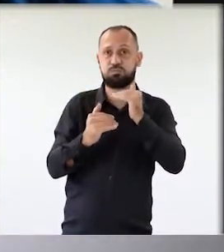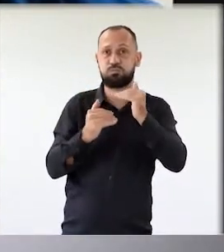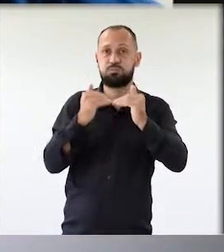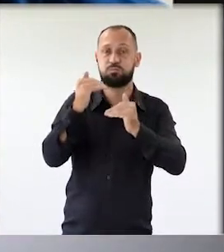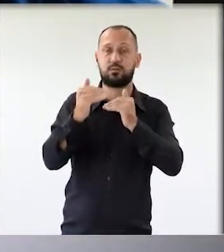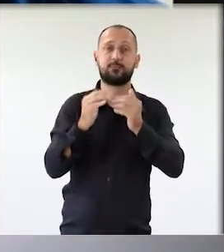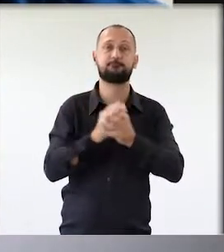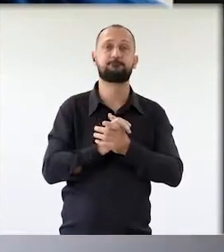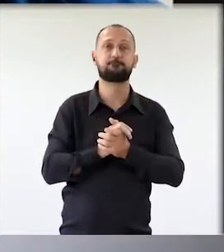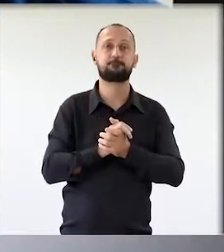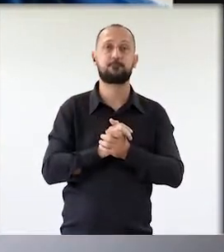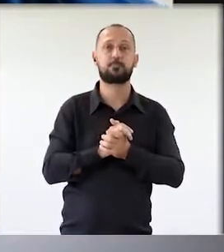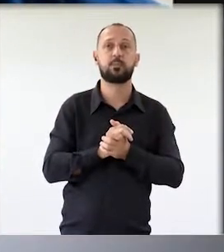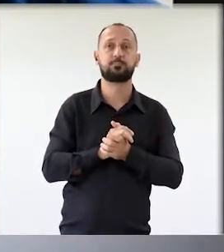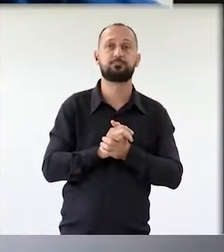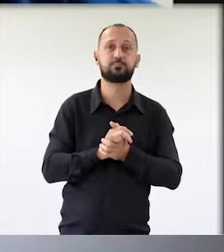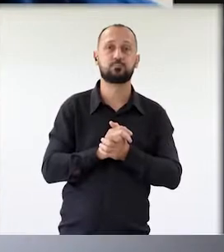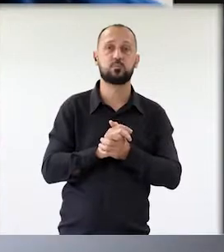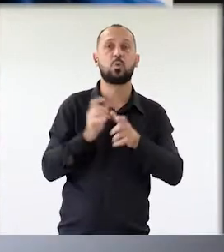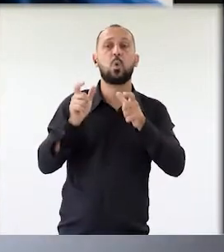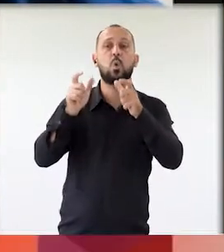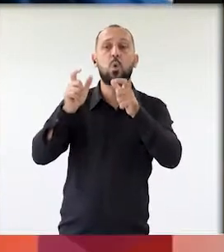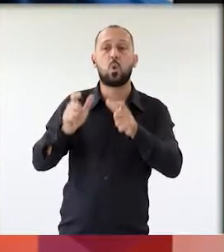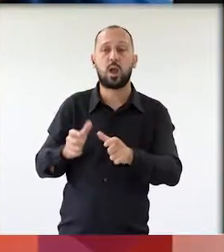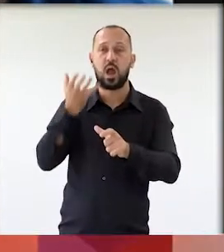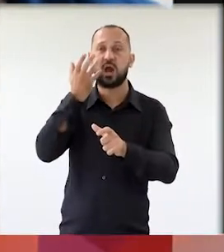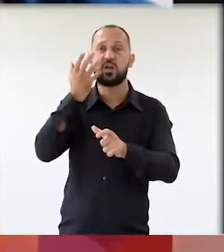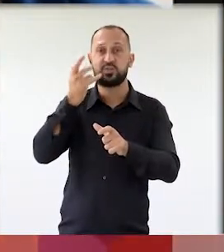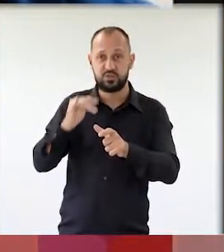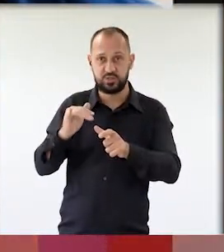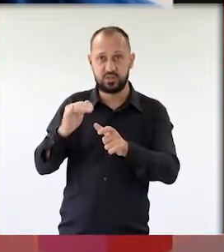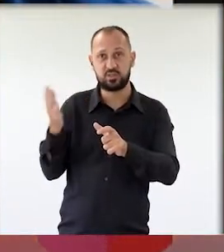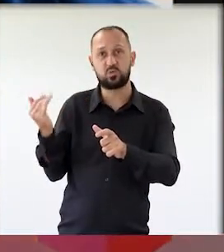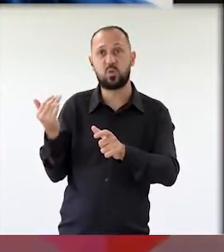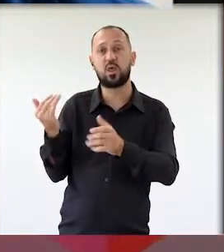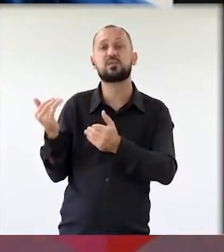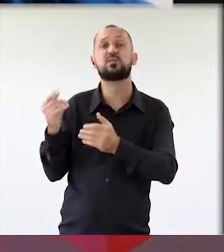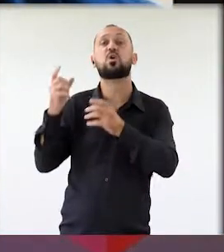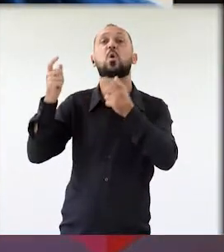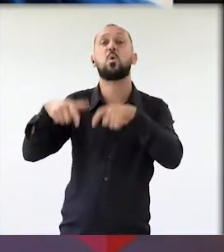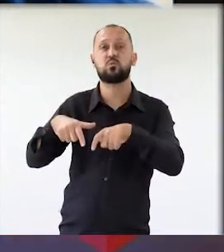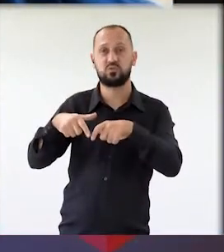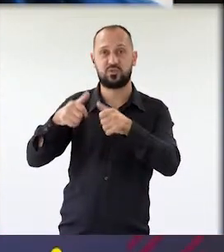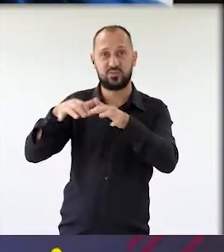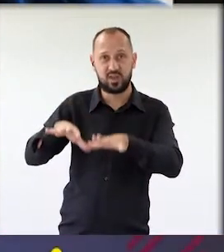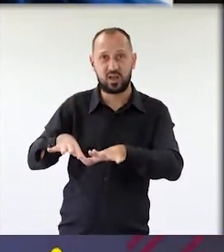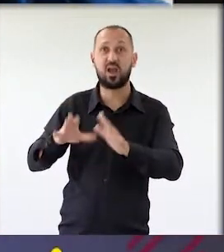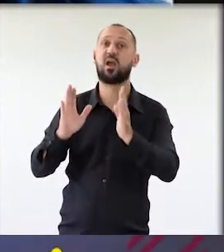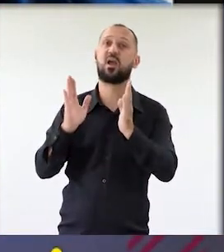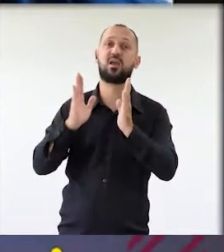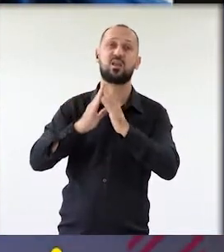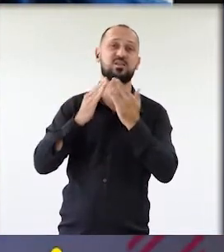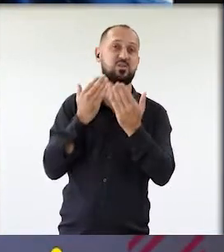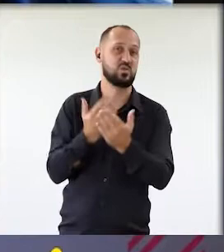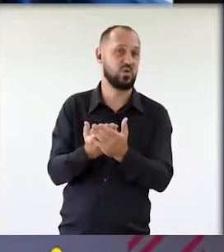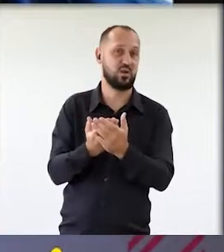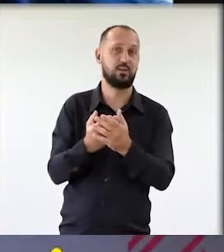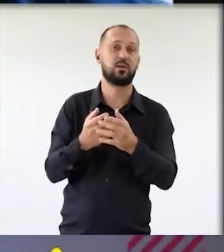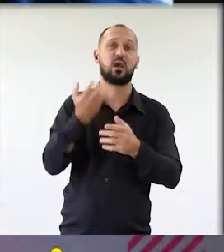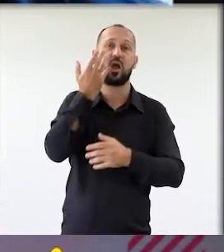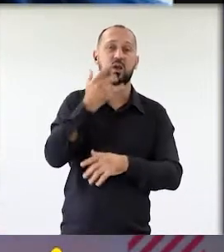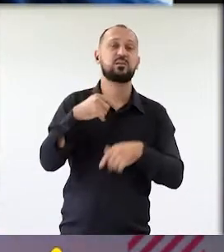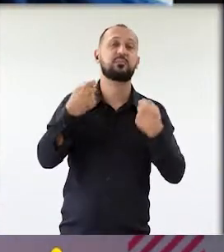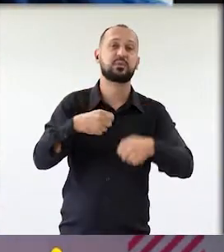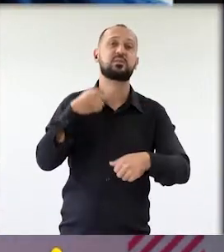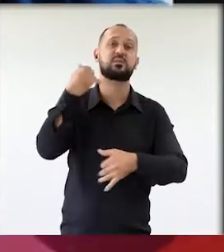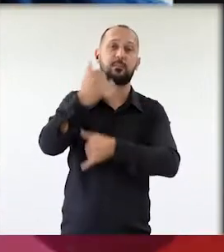crescimento, então como se diz, lugar de criança e adolescente é na escola. Criança tem que aprender,